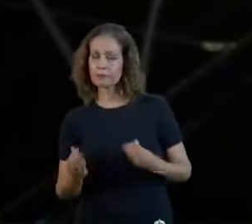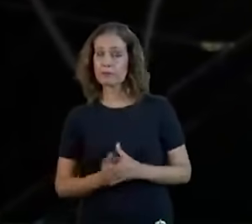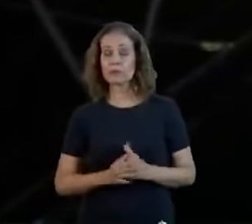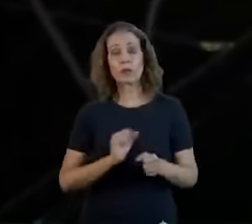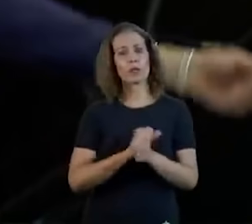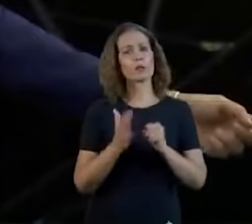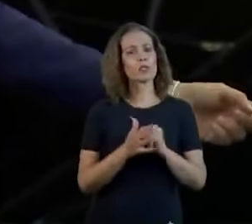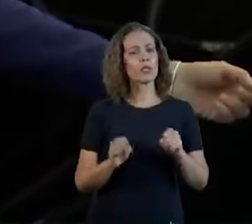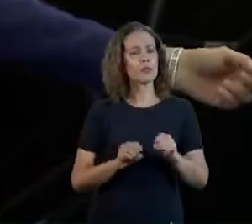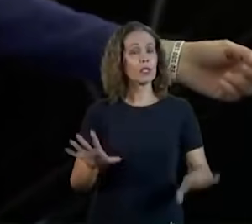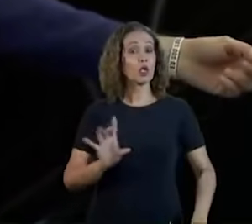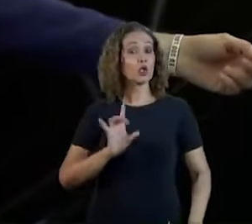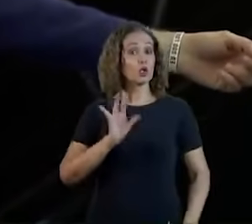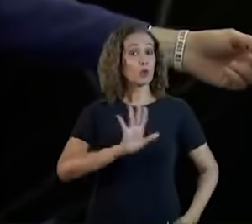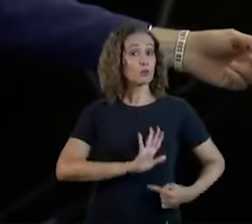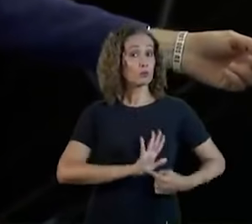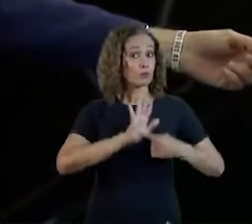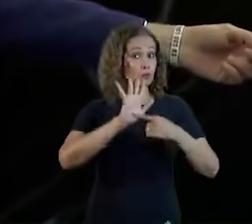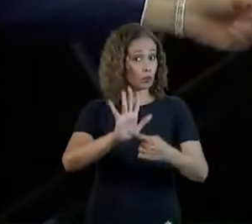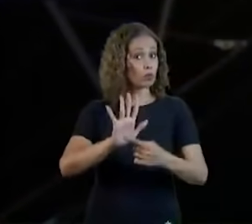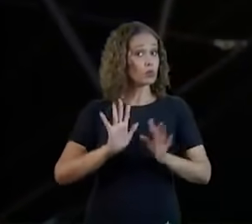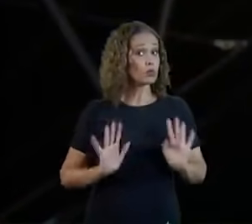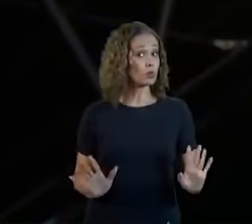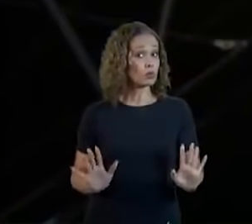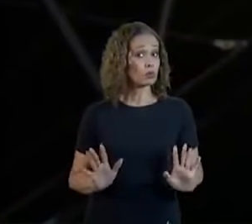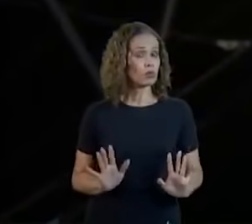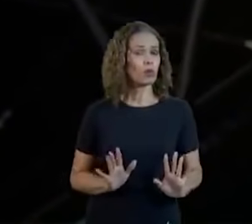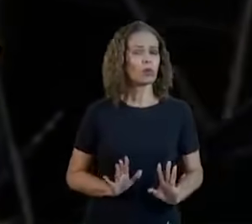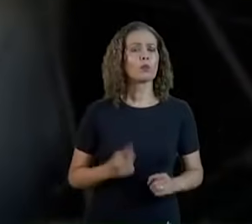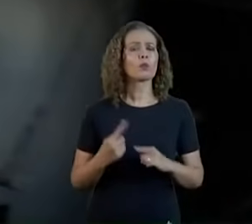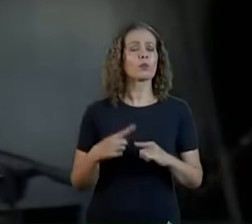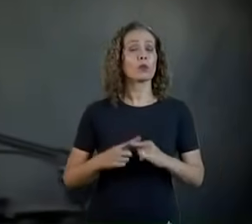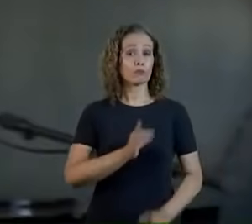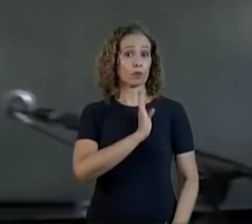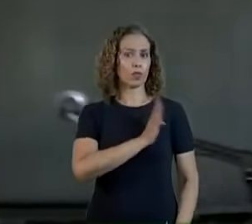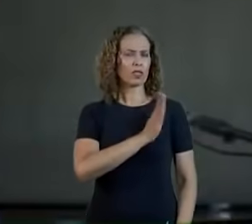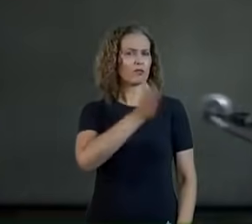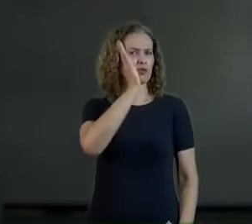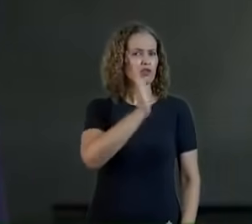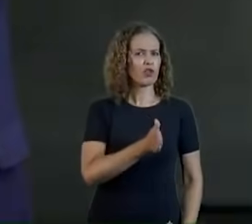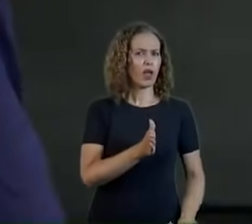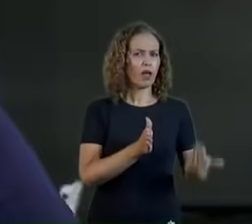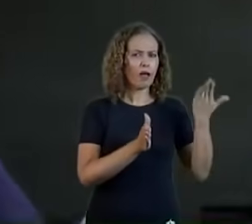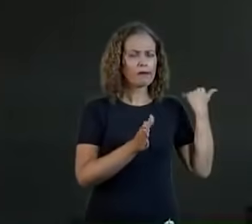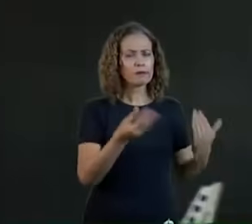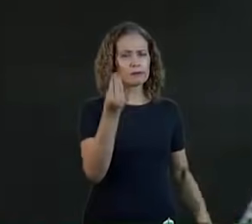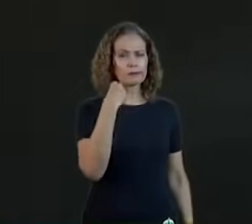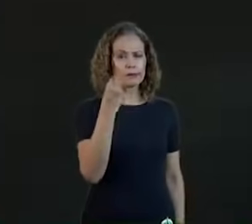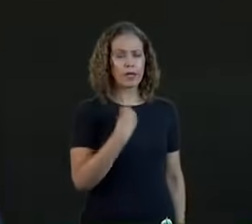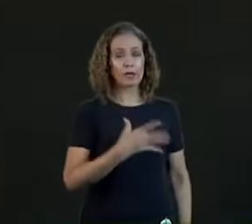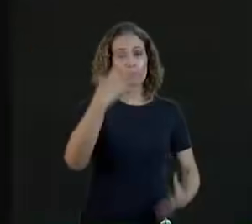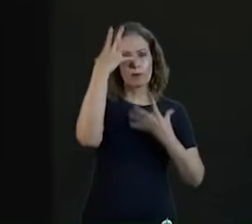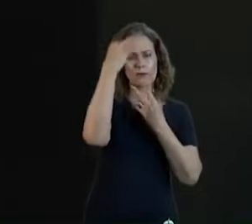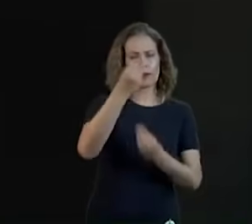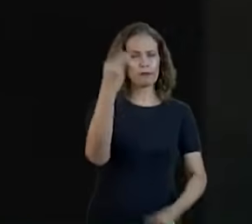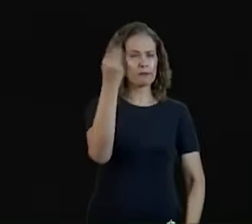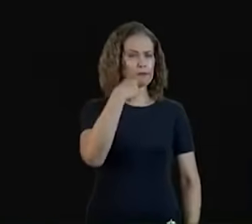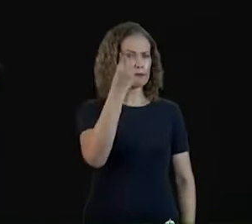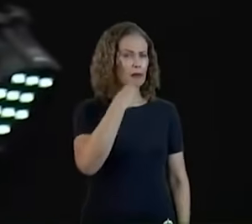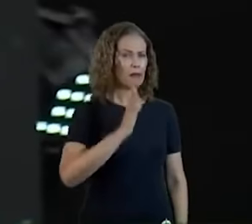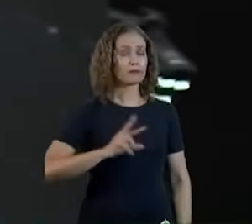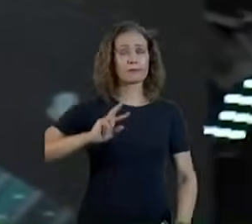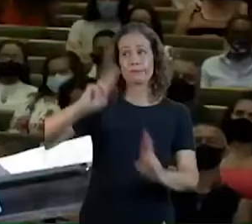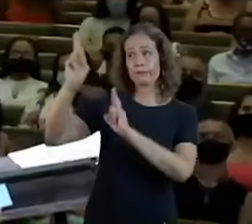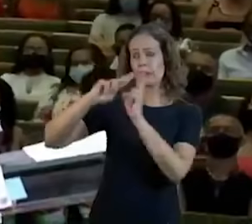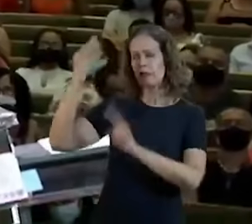só revelou quem já tinha um coração fraco, quem já tinha uma fé fraca, quem já tinha um relacionamento fraco